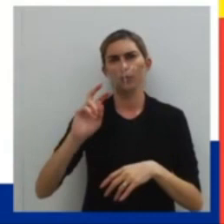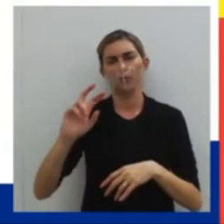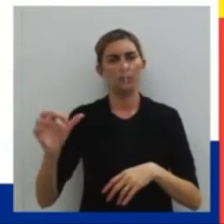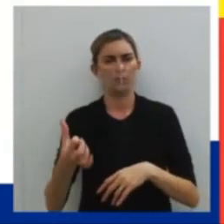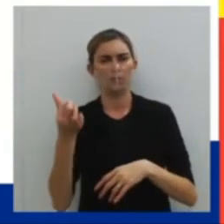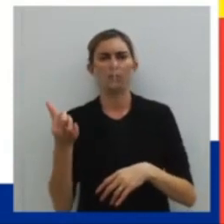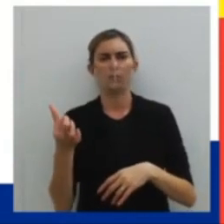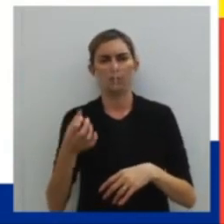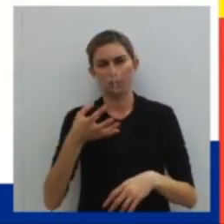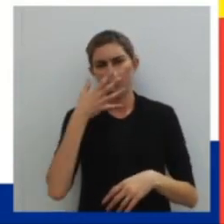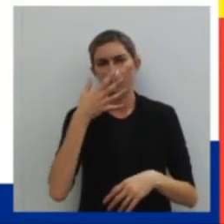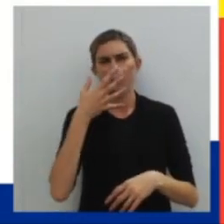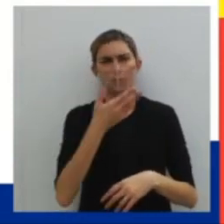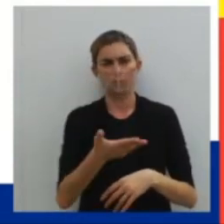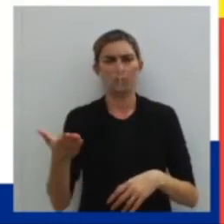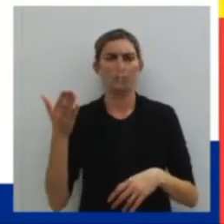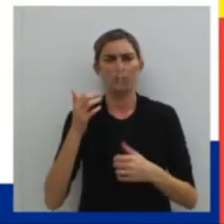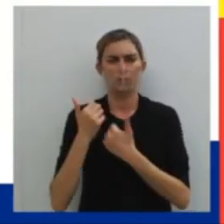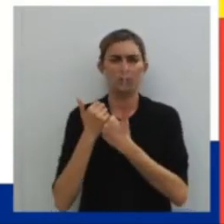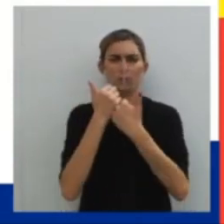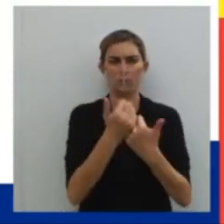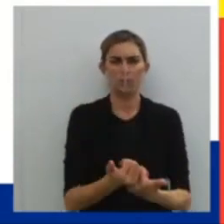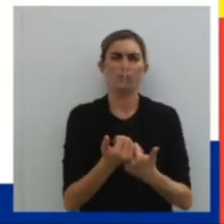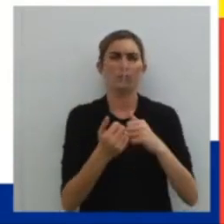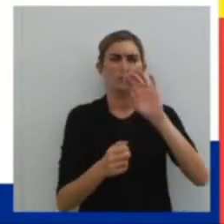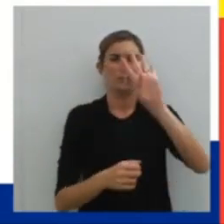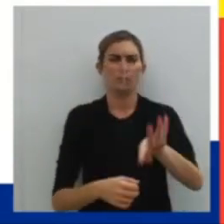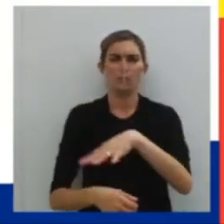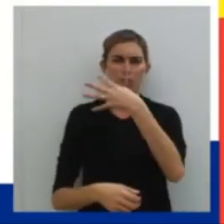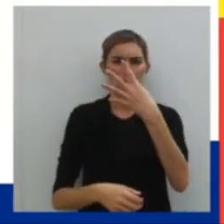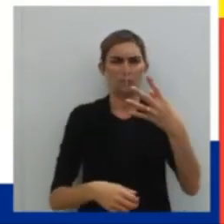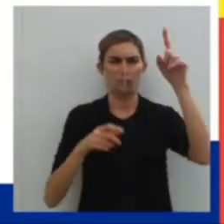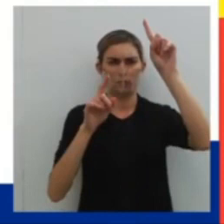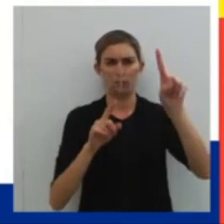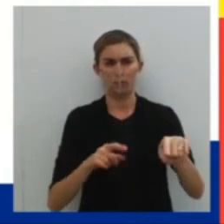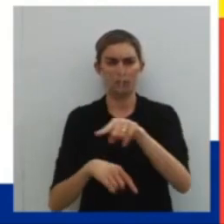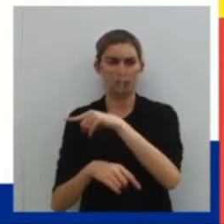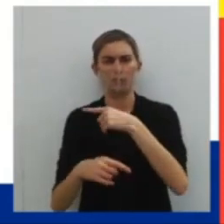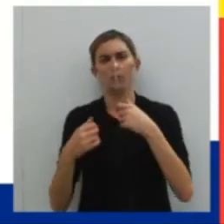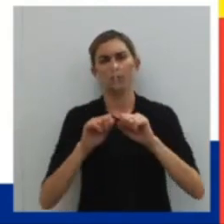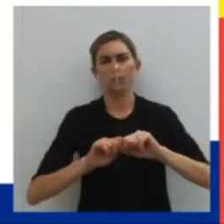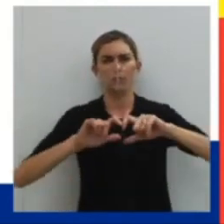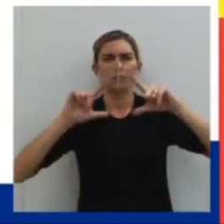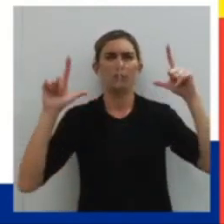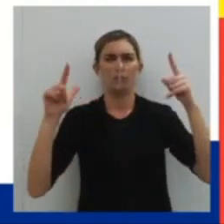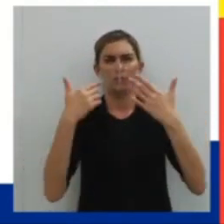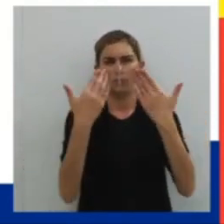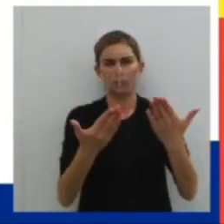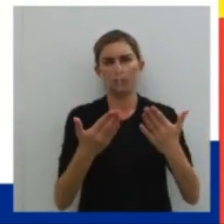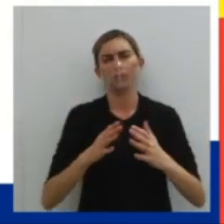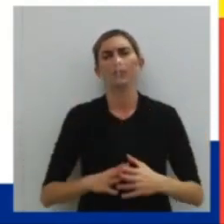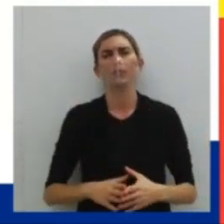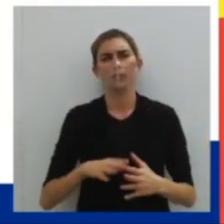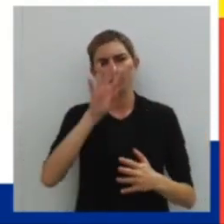e 6. Observe que eu posso representar no plano cartesiano essa projeção do